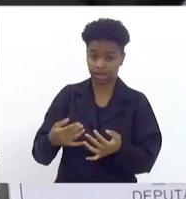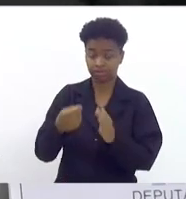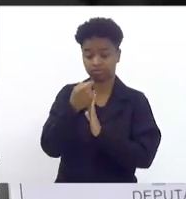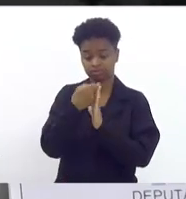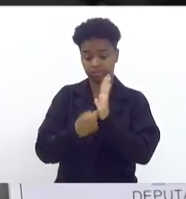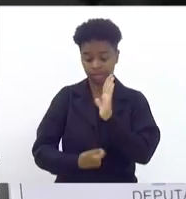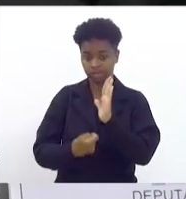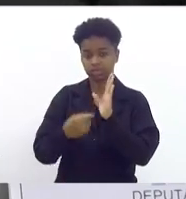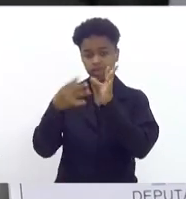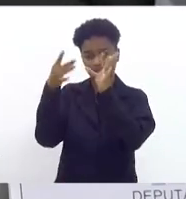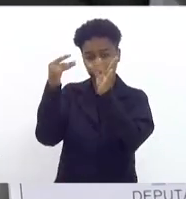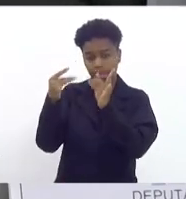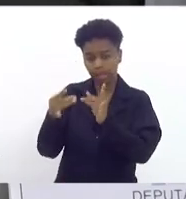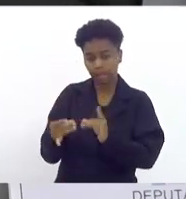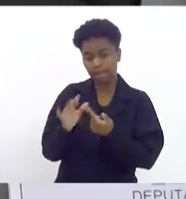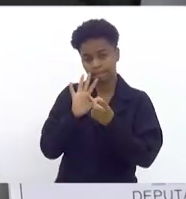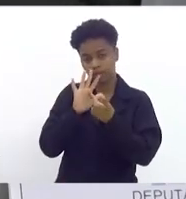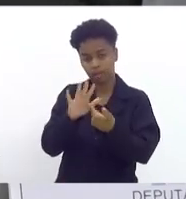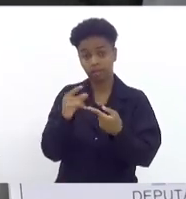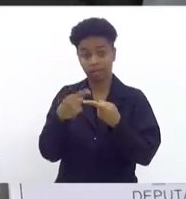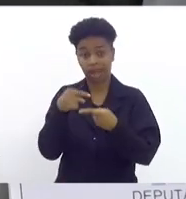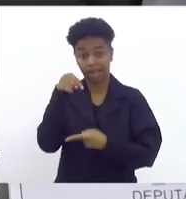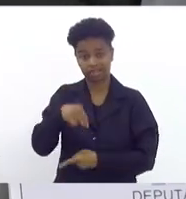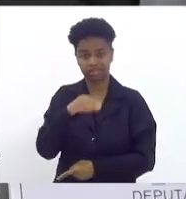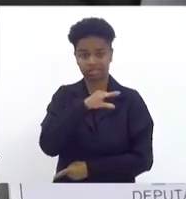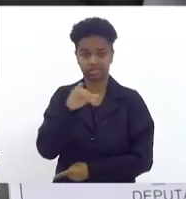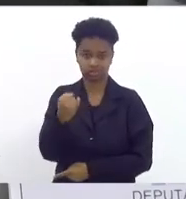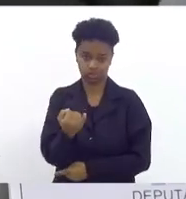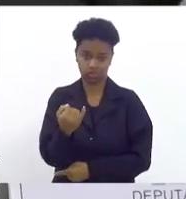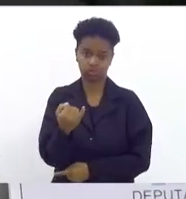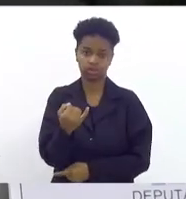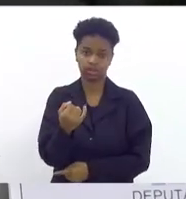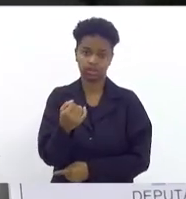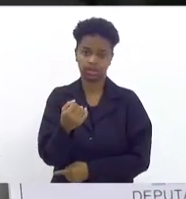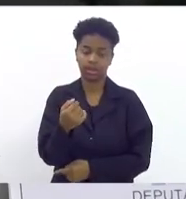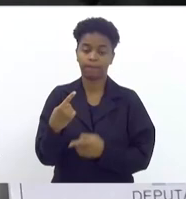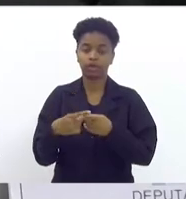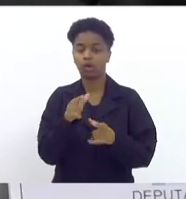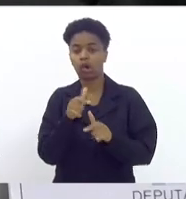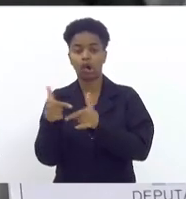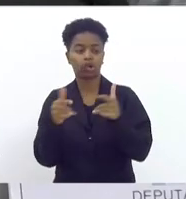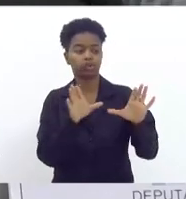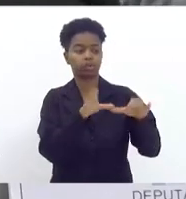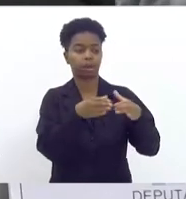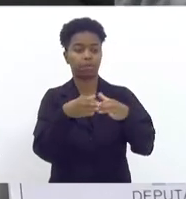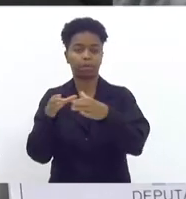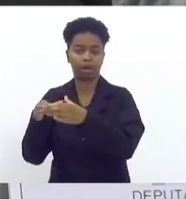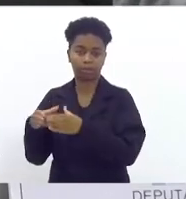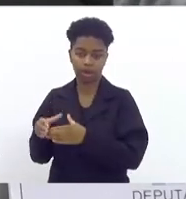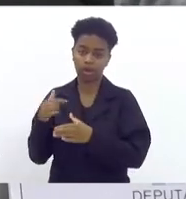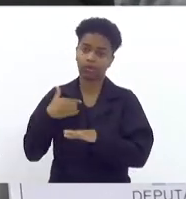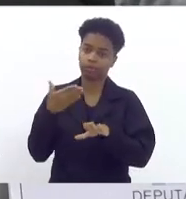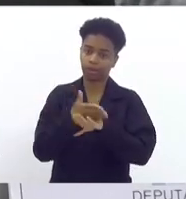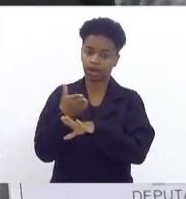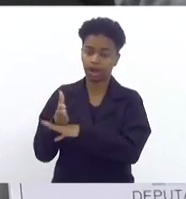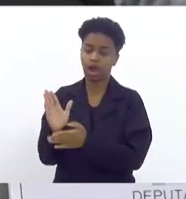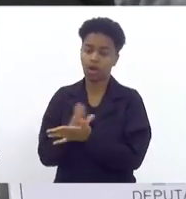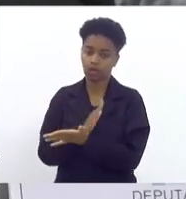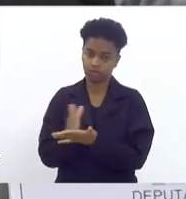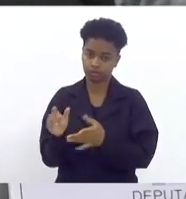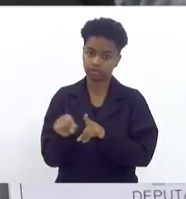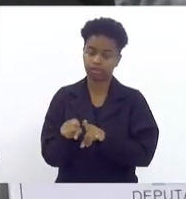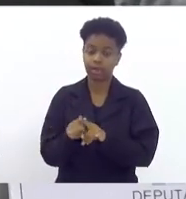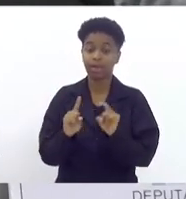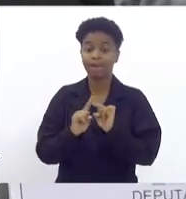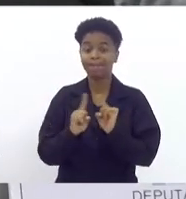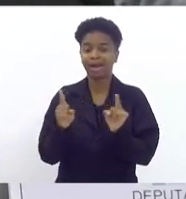texto, né, uma vez que está aqui na CCJ, porque as comissões temáticas, faço parte de algumas delas,